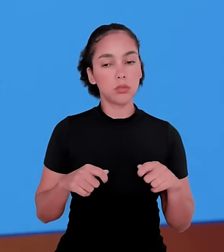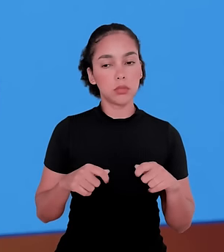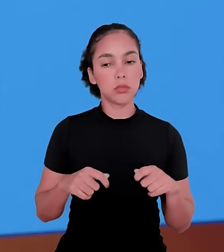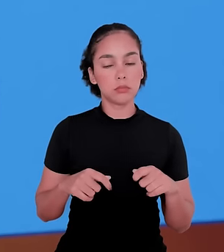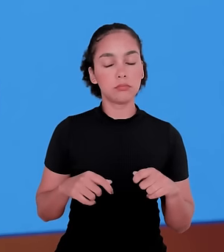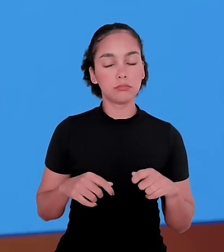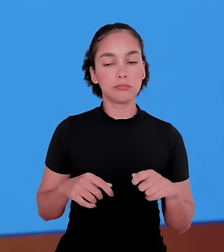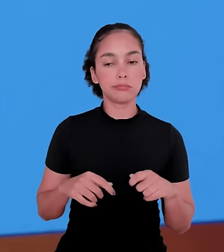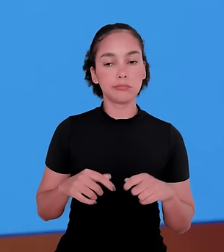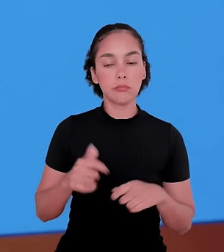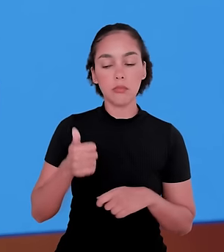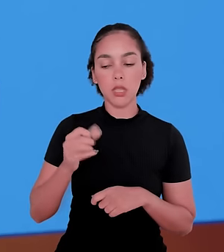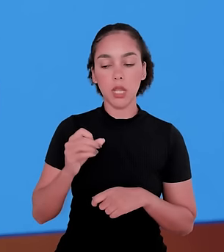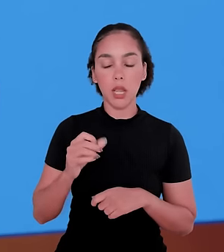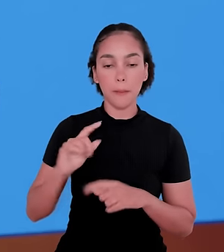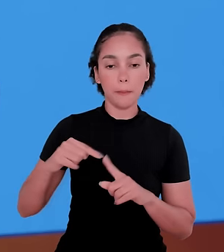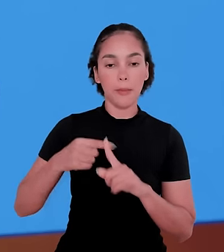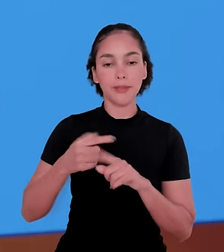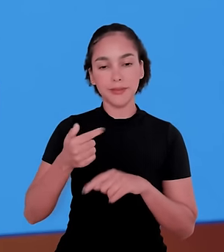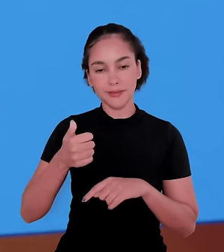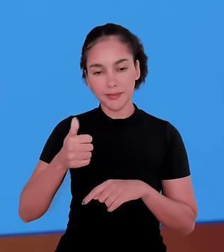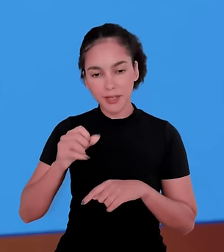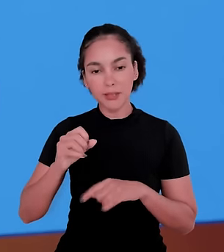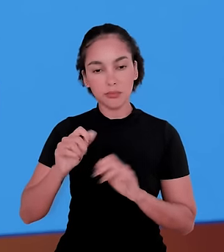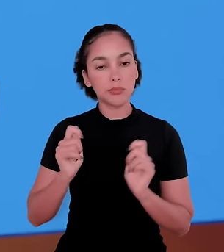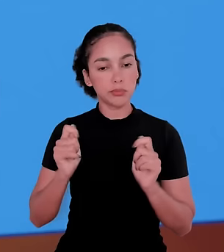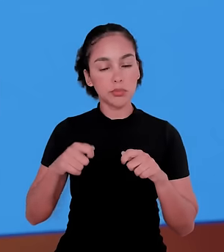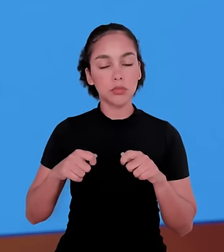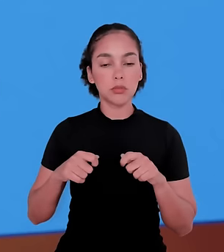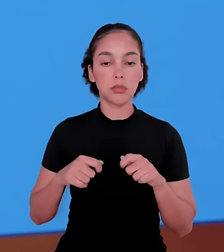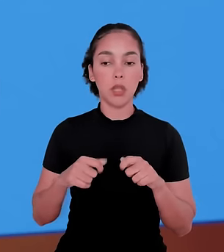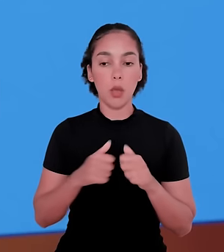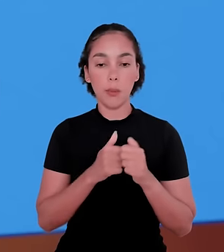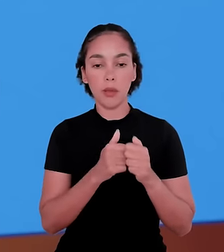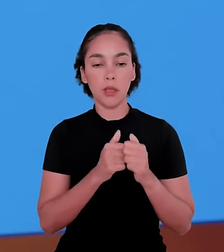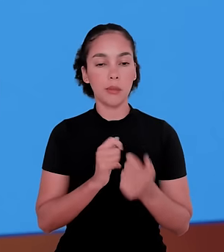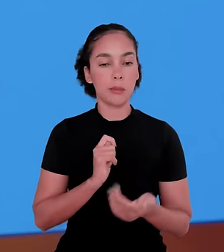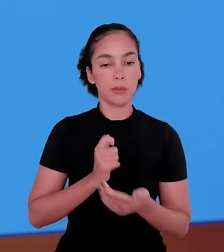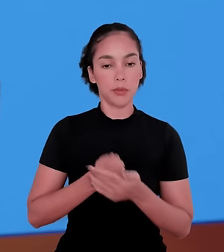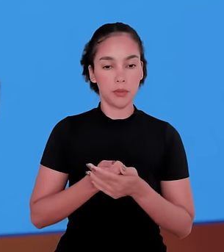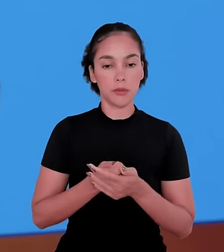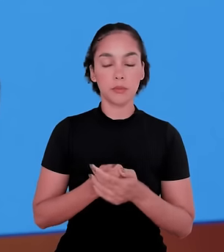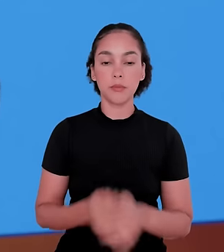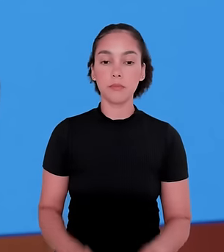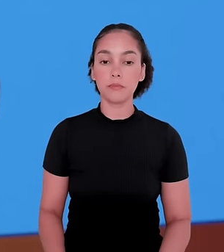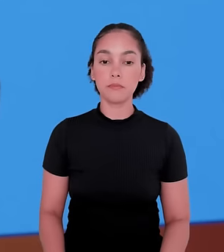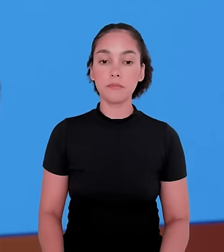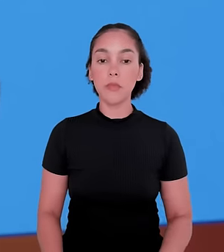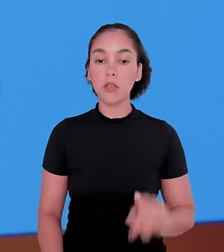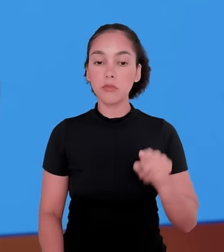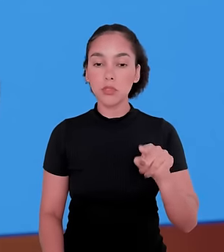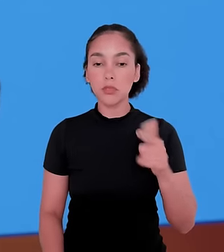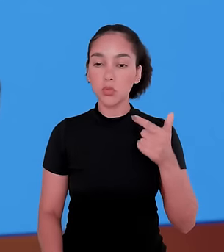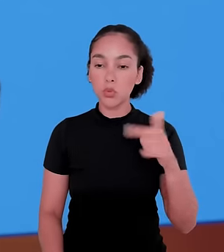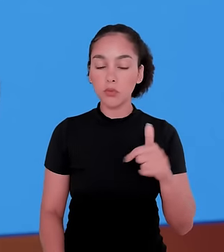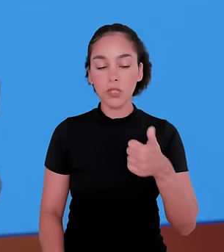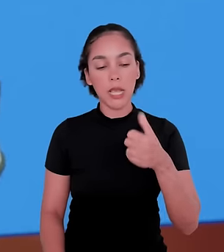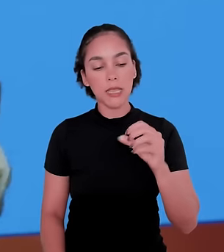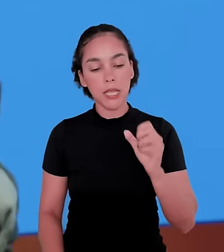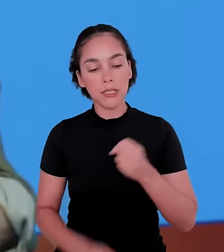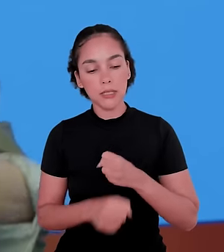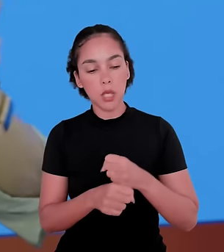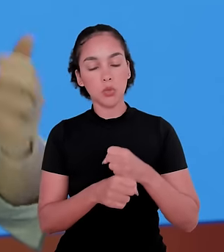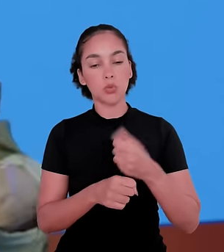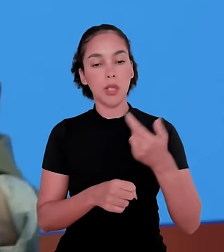renovação Então você tem o prazo ali quando chega no último ano de você fazer o acompanhamento e fazer fazer o pagamento e aí você vai renovando 10 anos